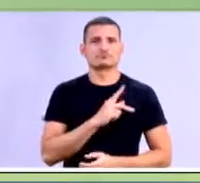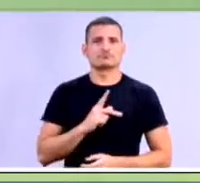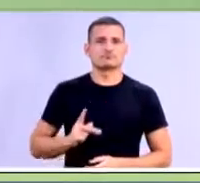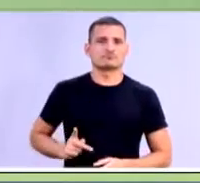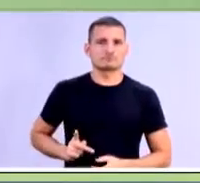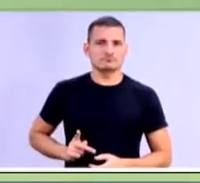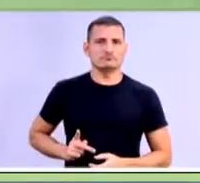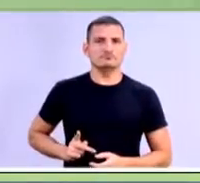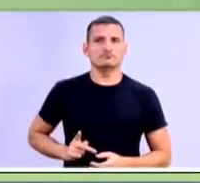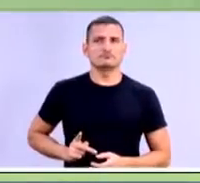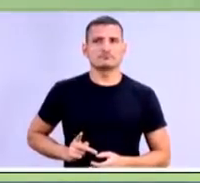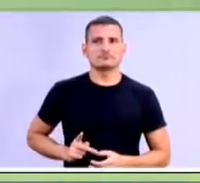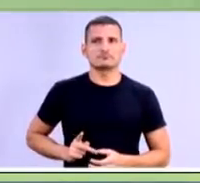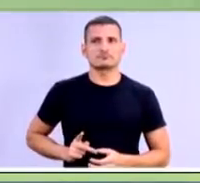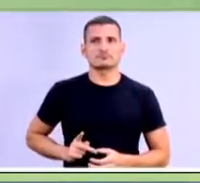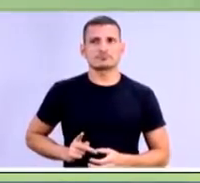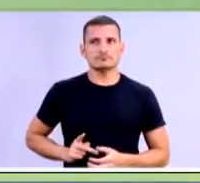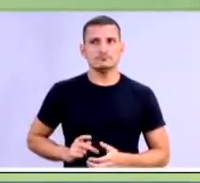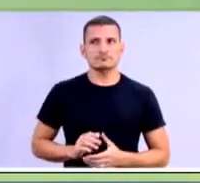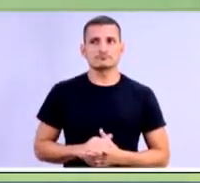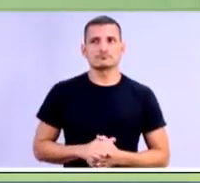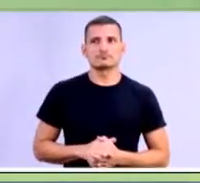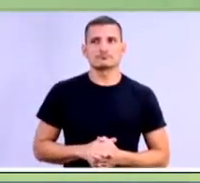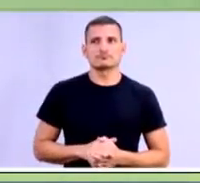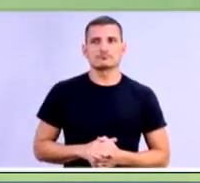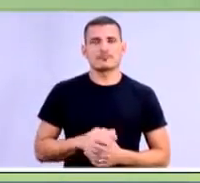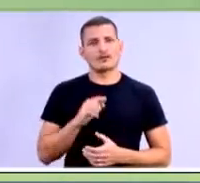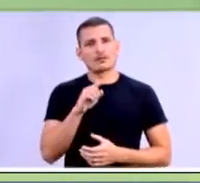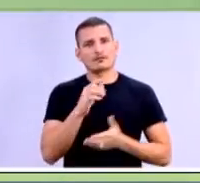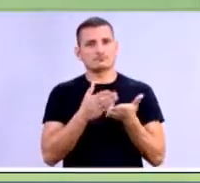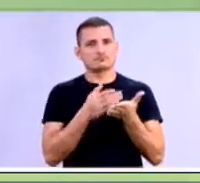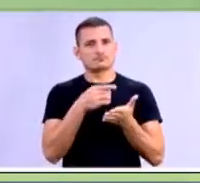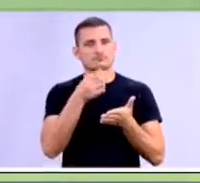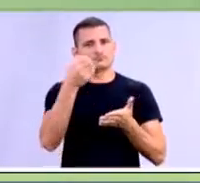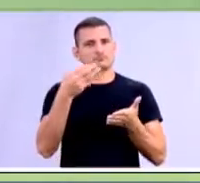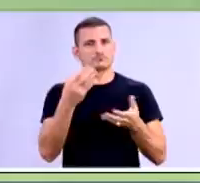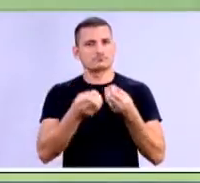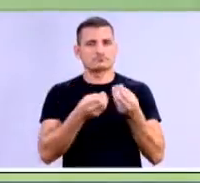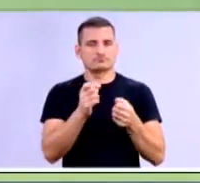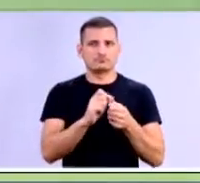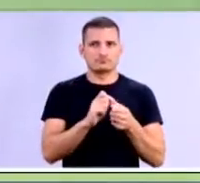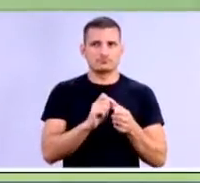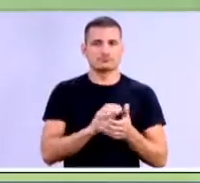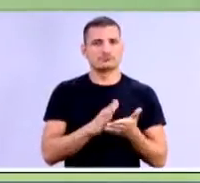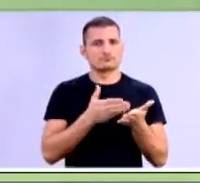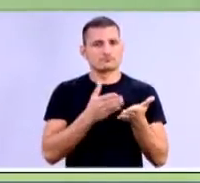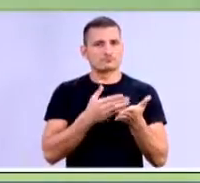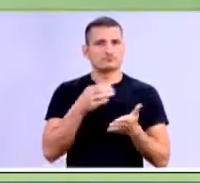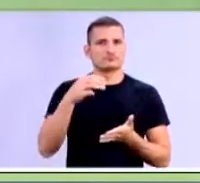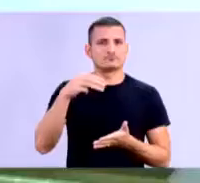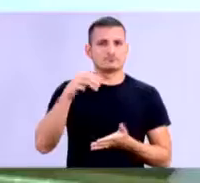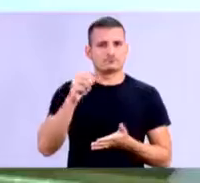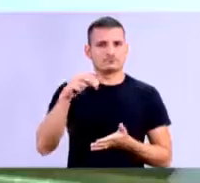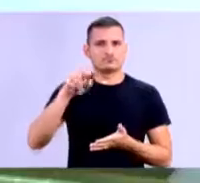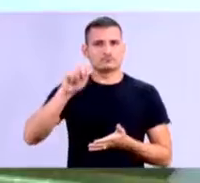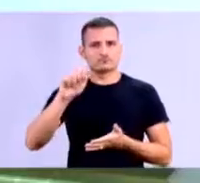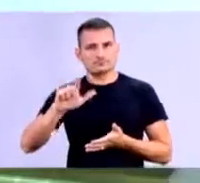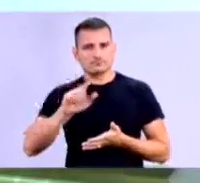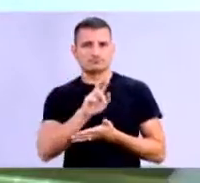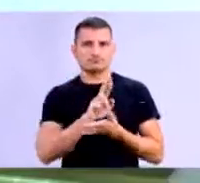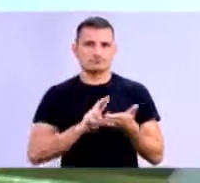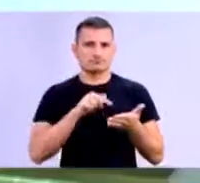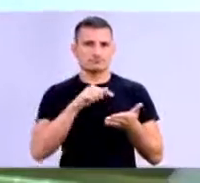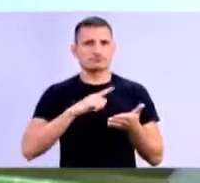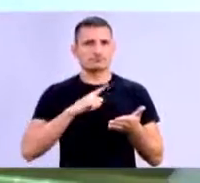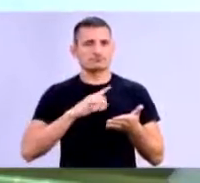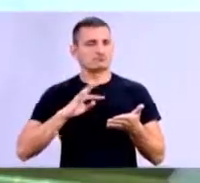quem diz como deve ser feito. Isso. Então, no manual de redação, existem